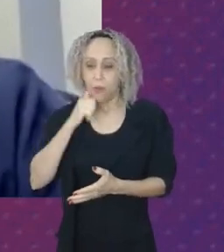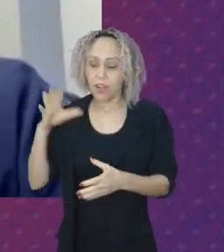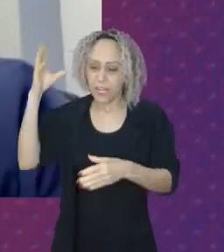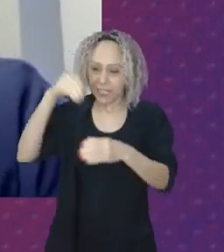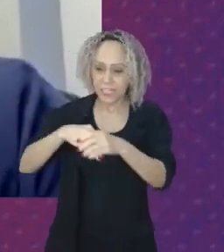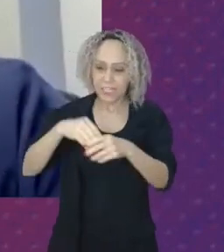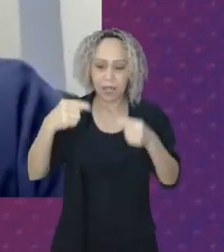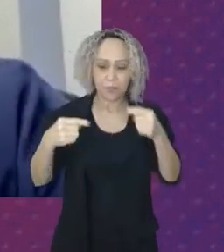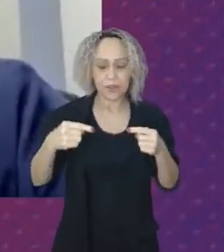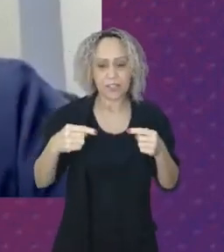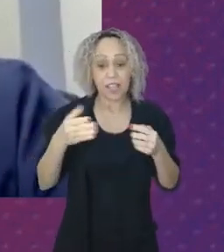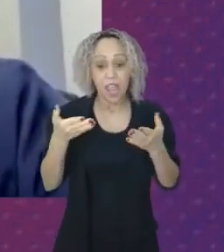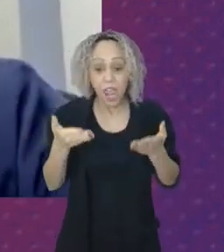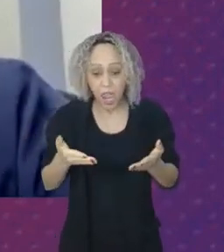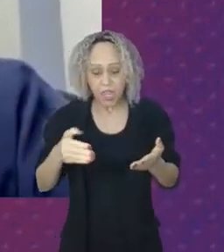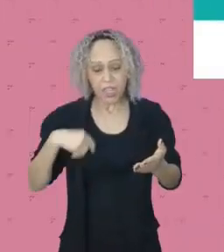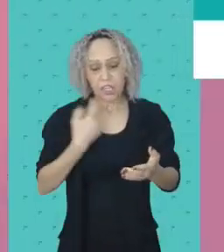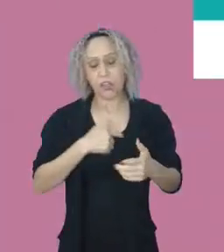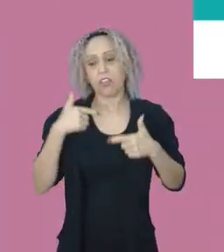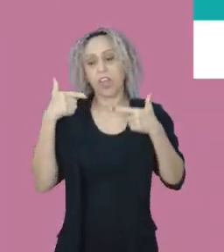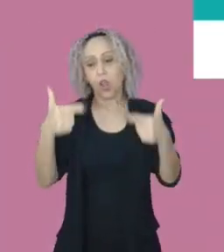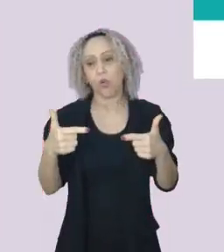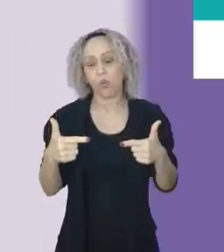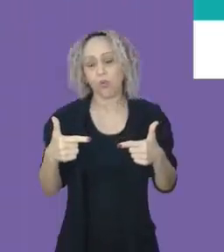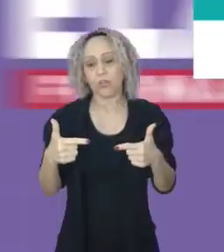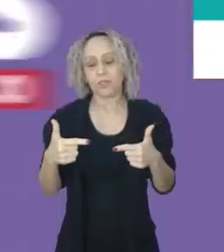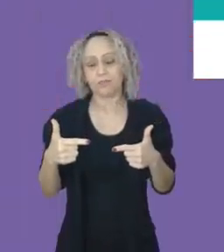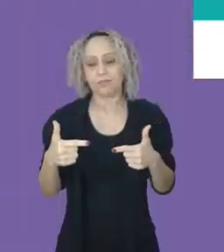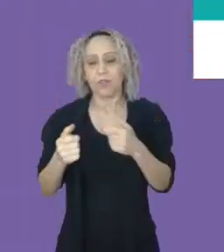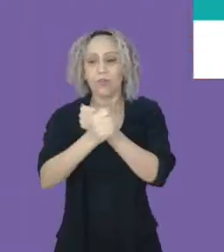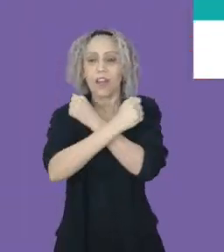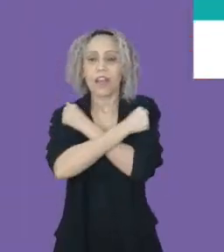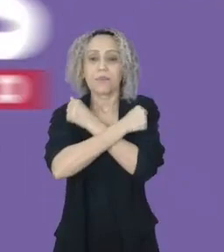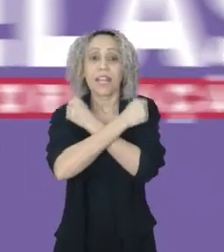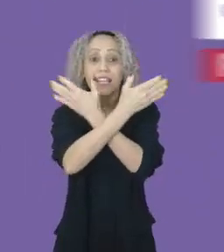Um grande abraço para todos que estão nos acompanhando.